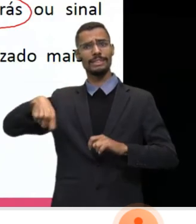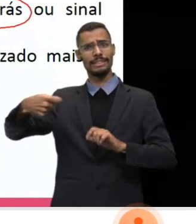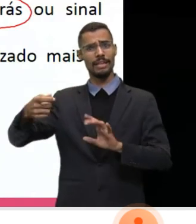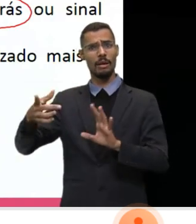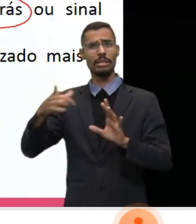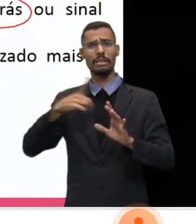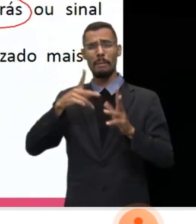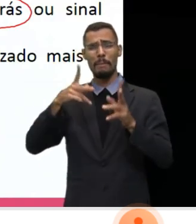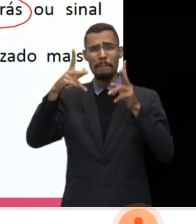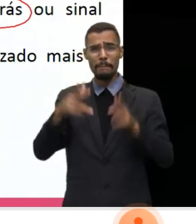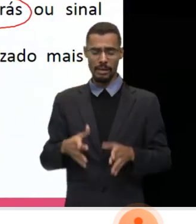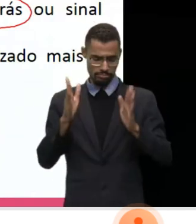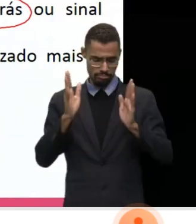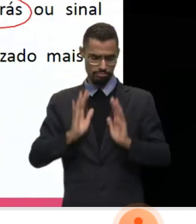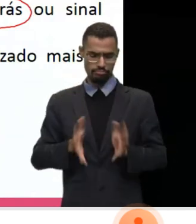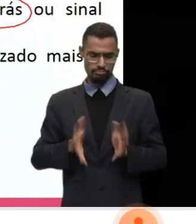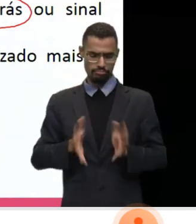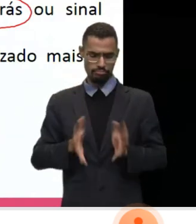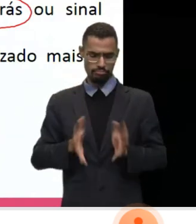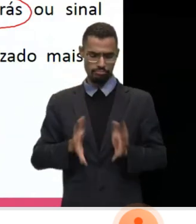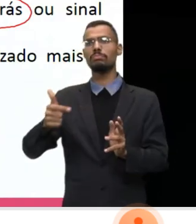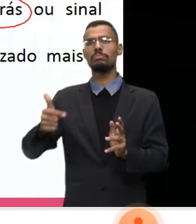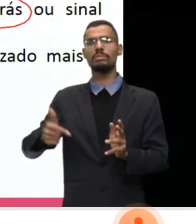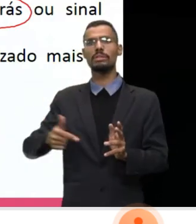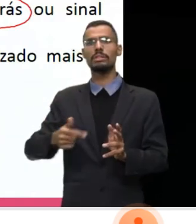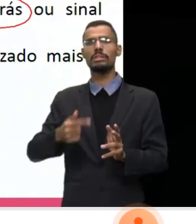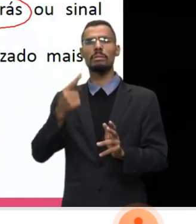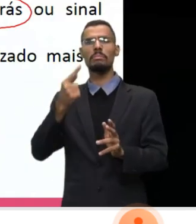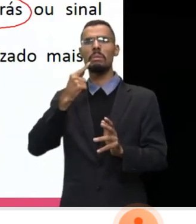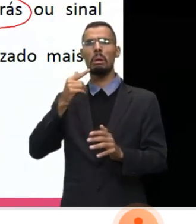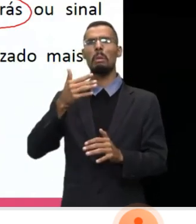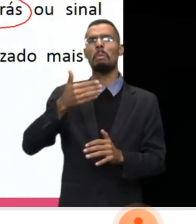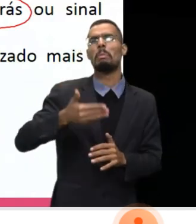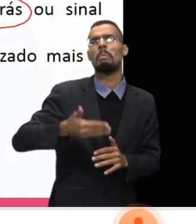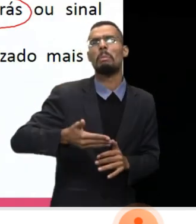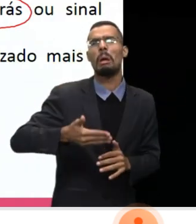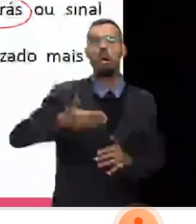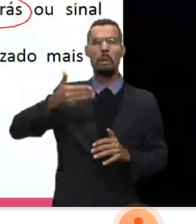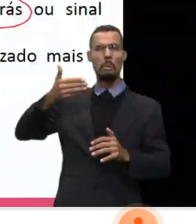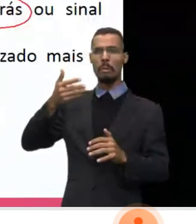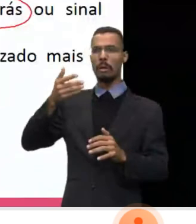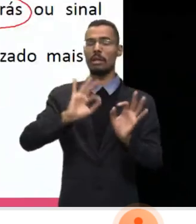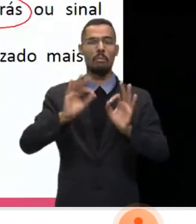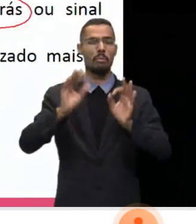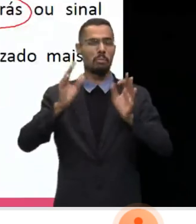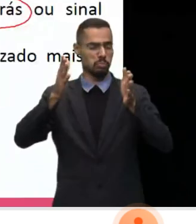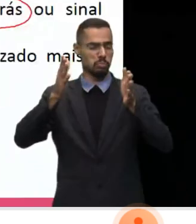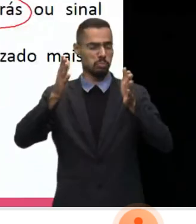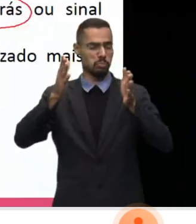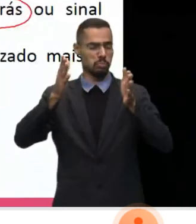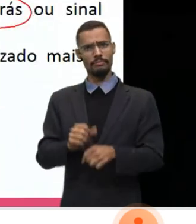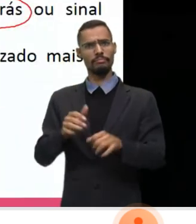mesma posição, quando a gente não faz essa inclinação do corpo, fica na posição